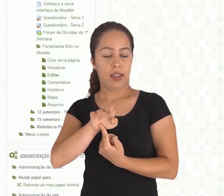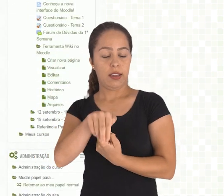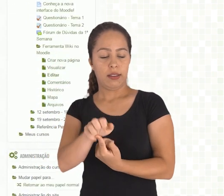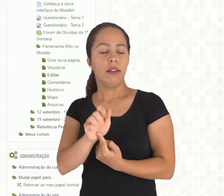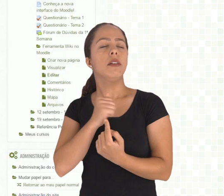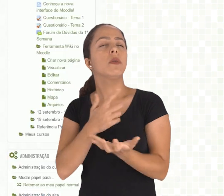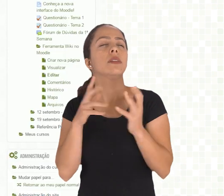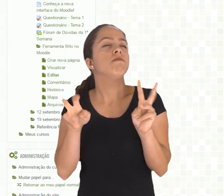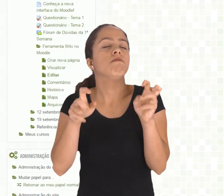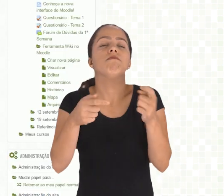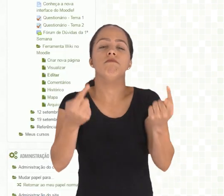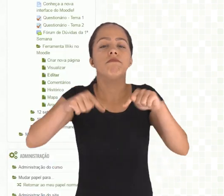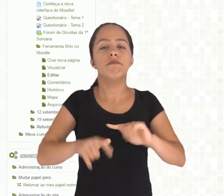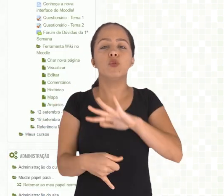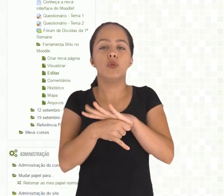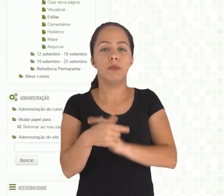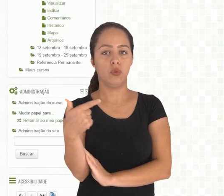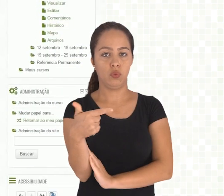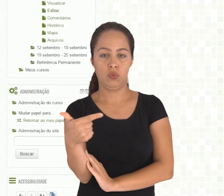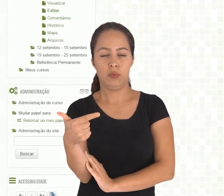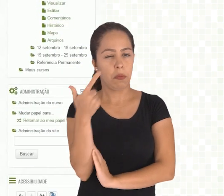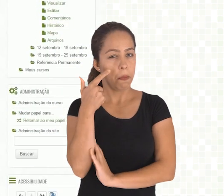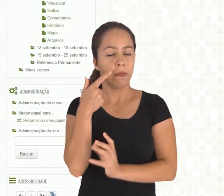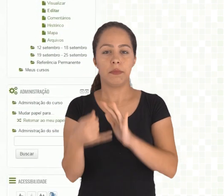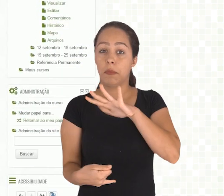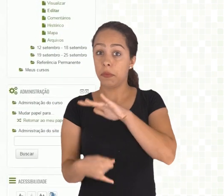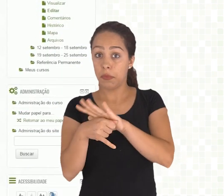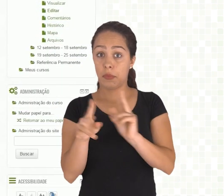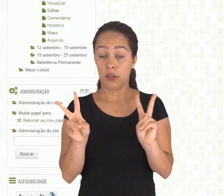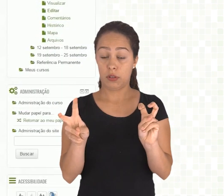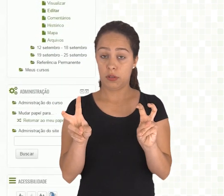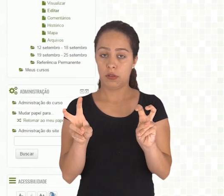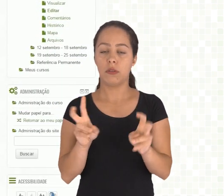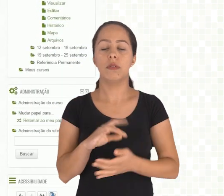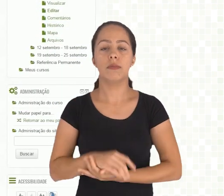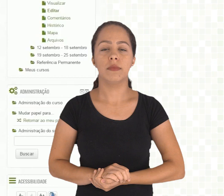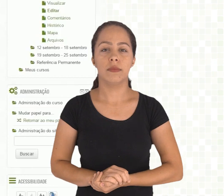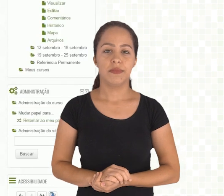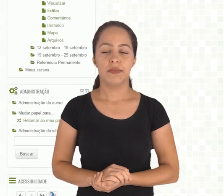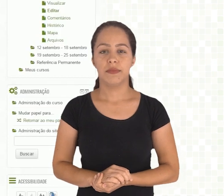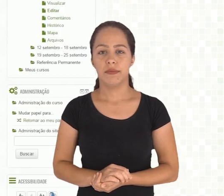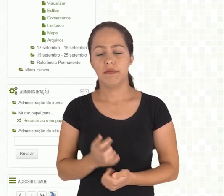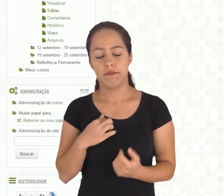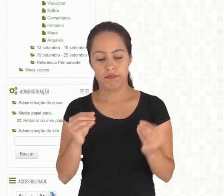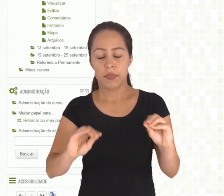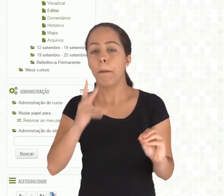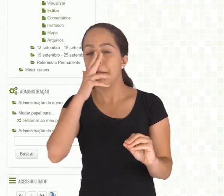e aqui nesse lugar eu quero colocar um subtítulo vamos ver o subtítulo